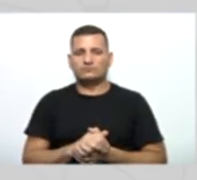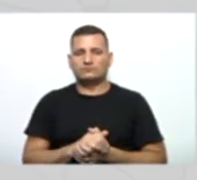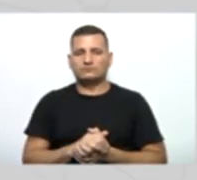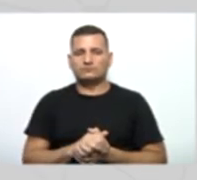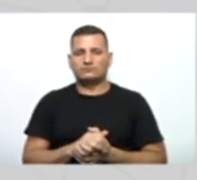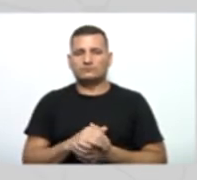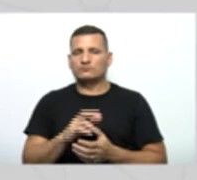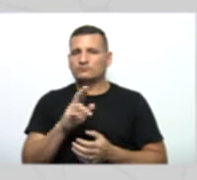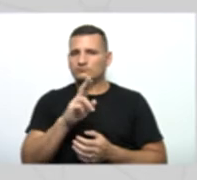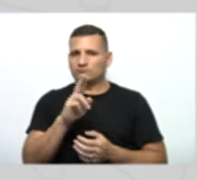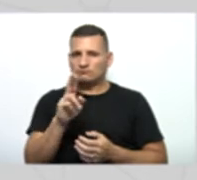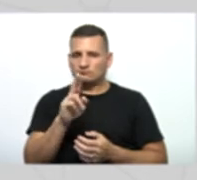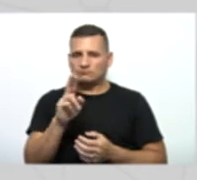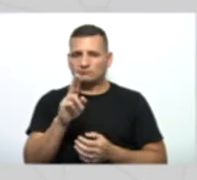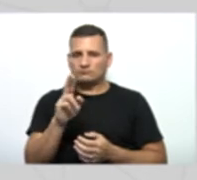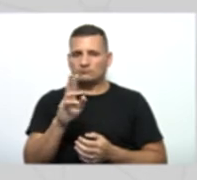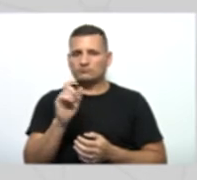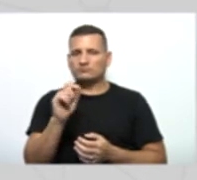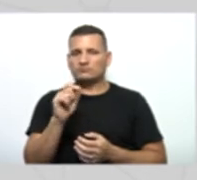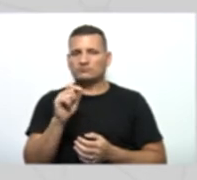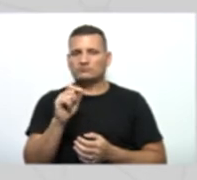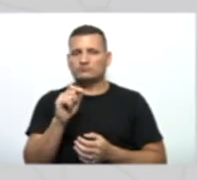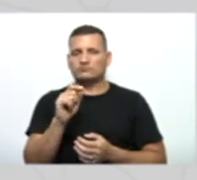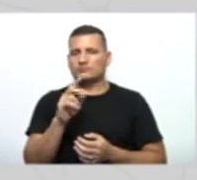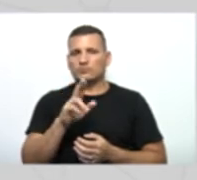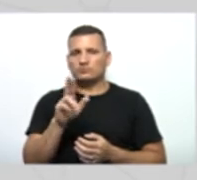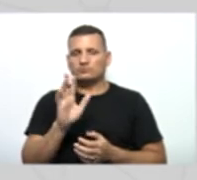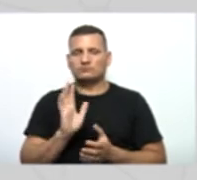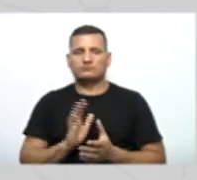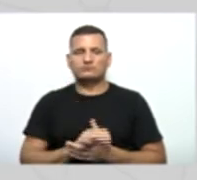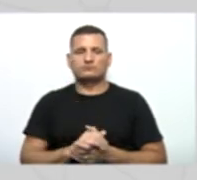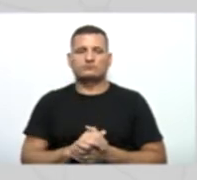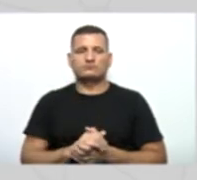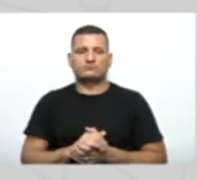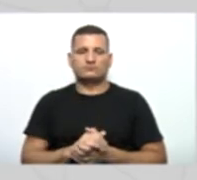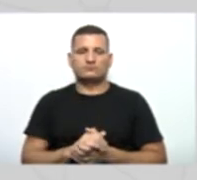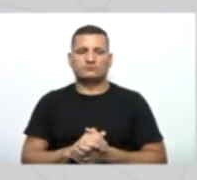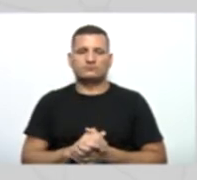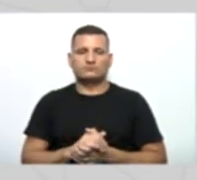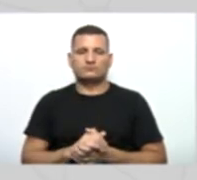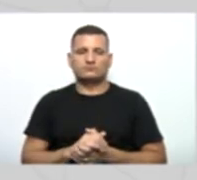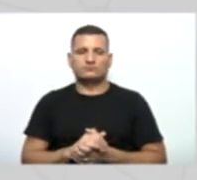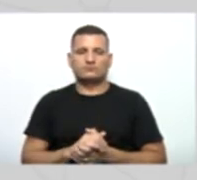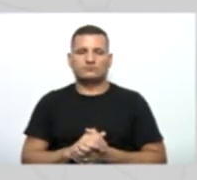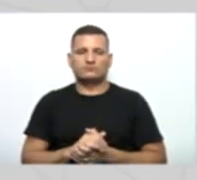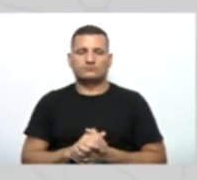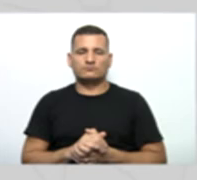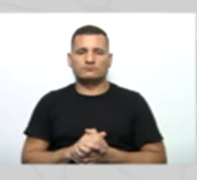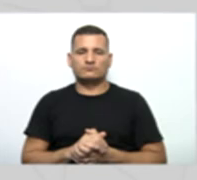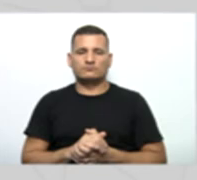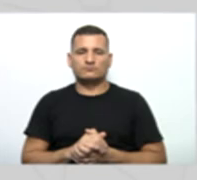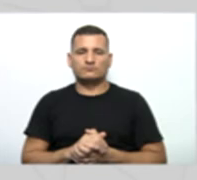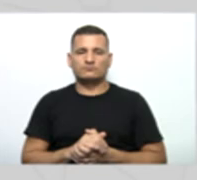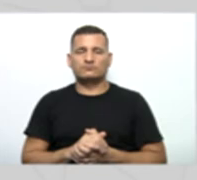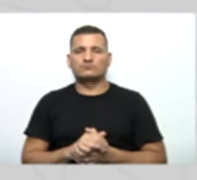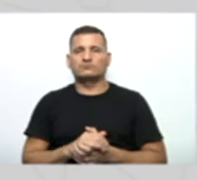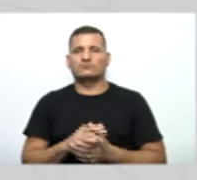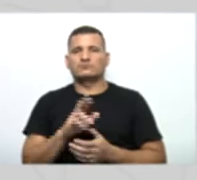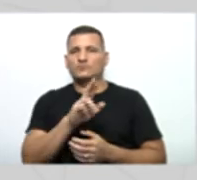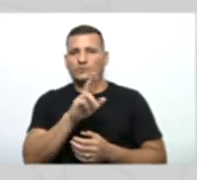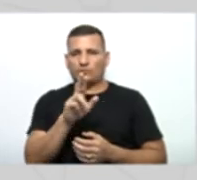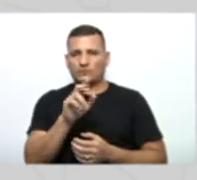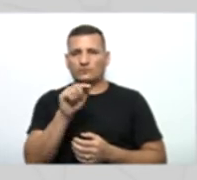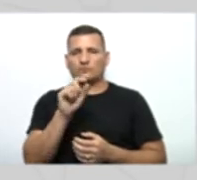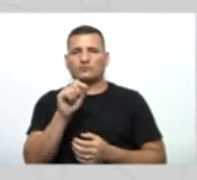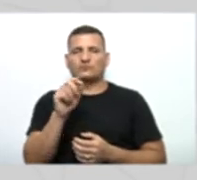e o nome do nosso atributo, que no nosso caso aqui é nome. Aí nós dissemos que esse atributo nome está recebendo determinado valor